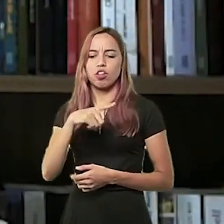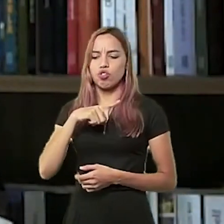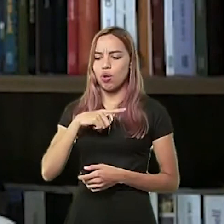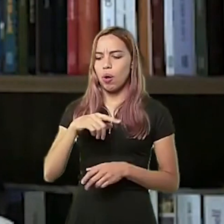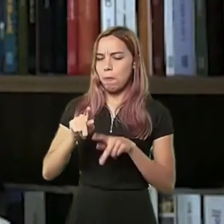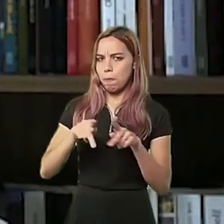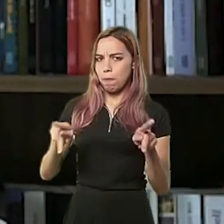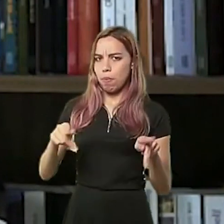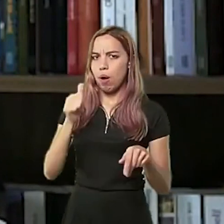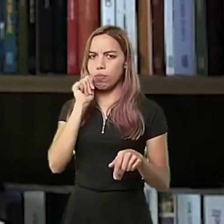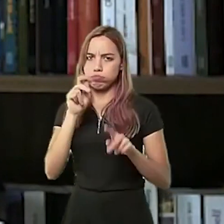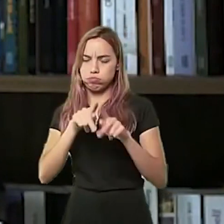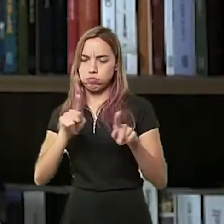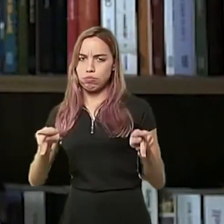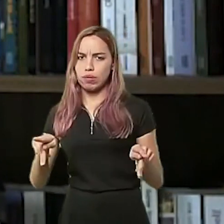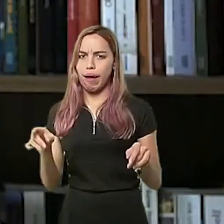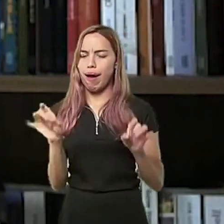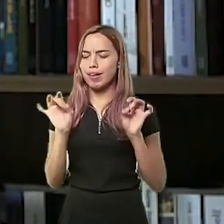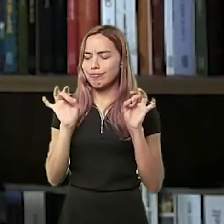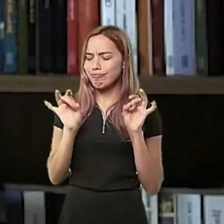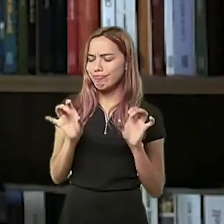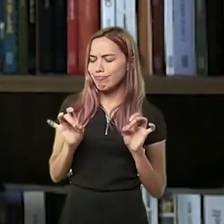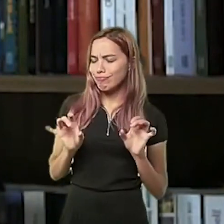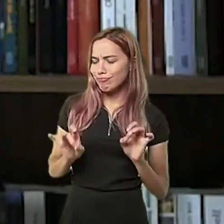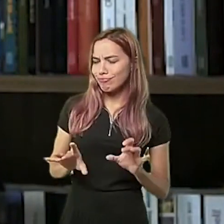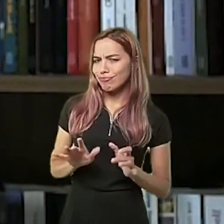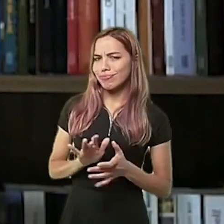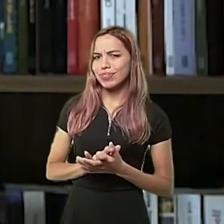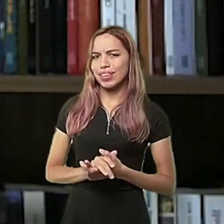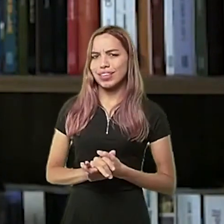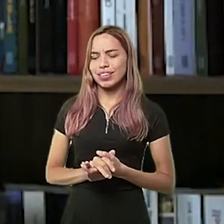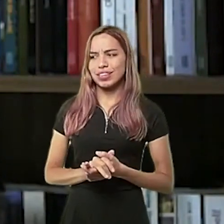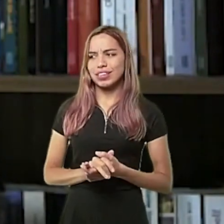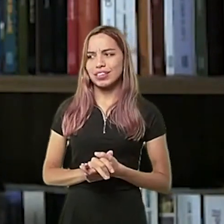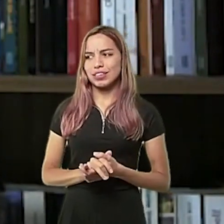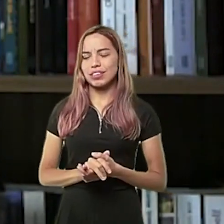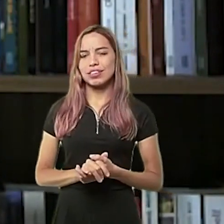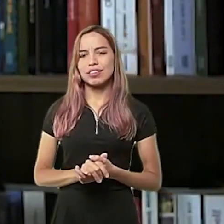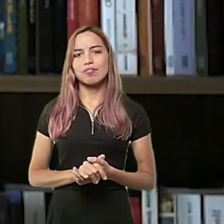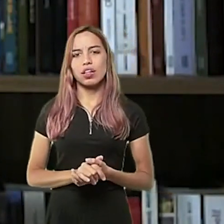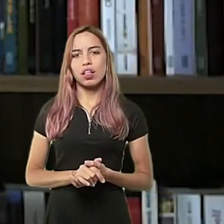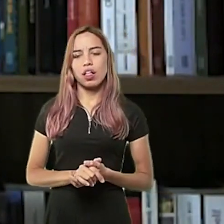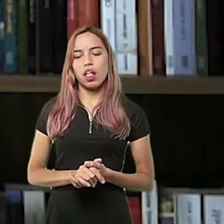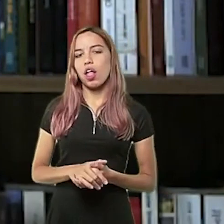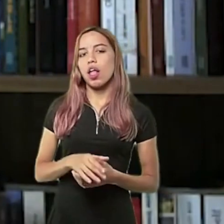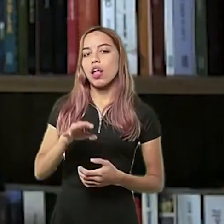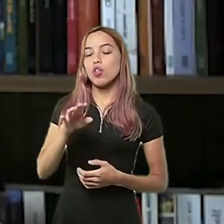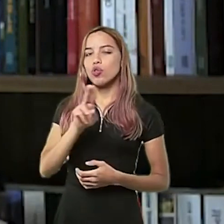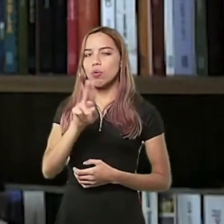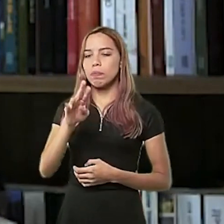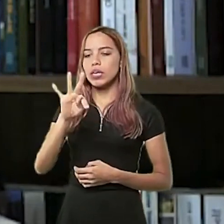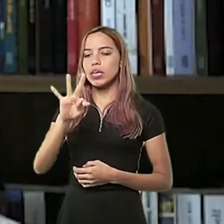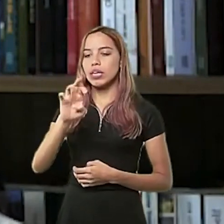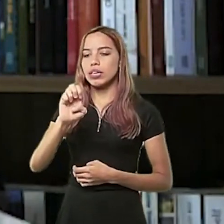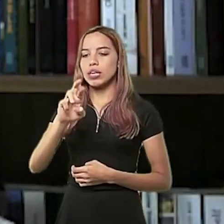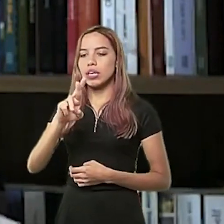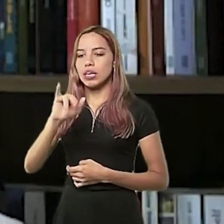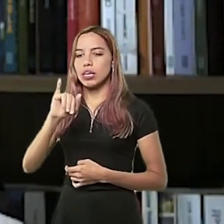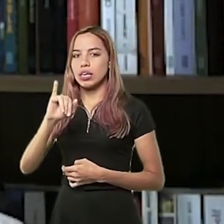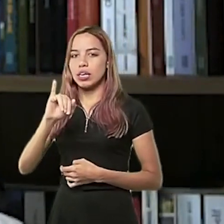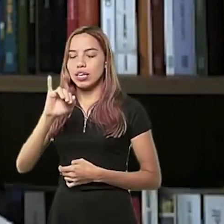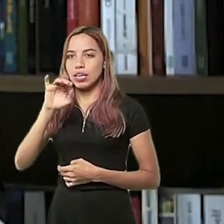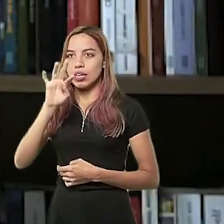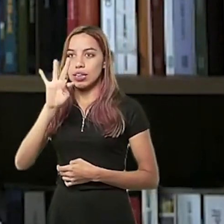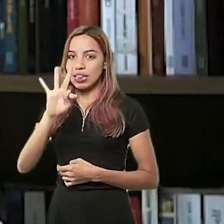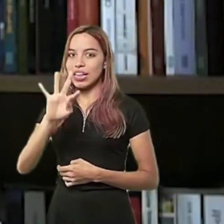época. Tinha uma professora muito especial chamada Terezinha Acioli, era professora de literatura. Ela já deve